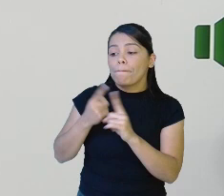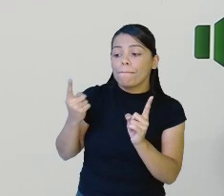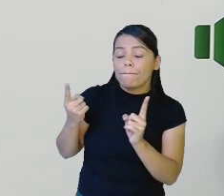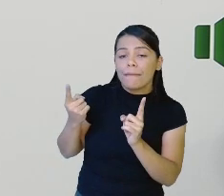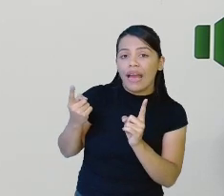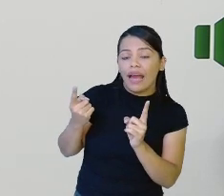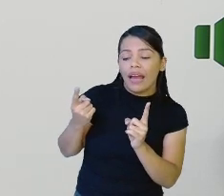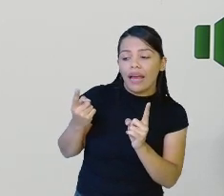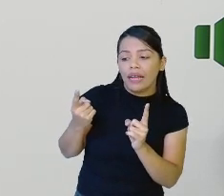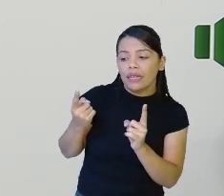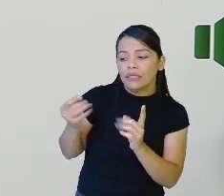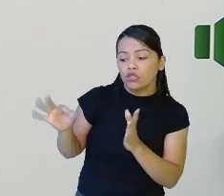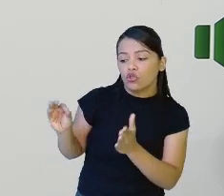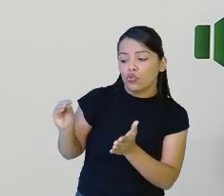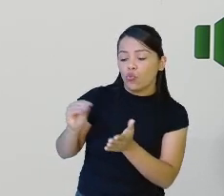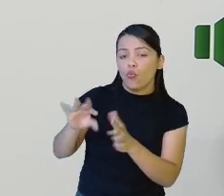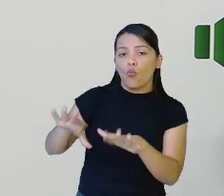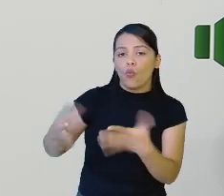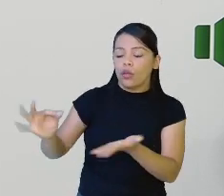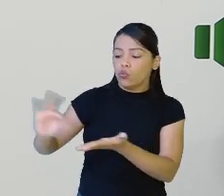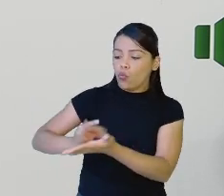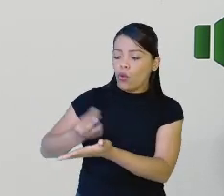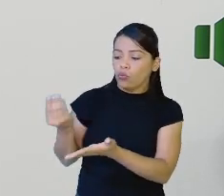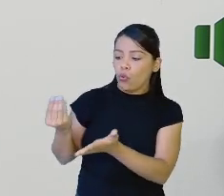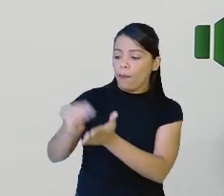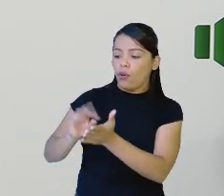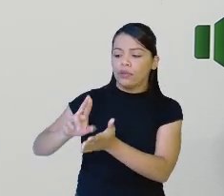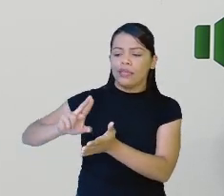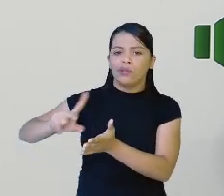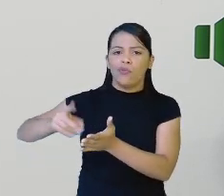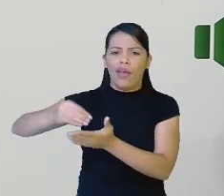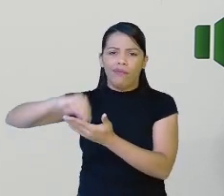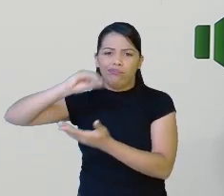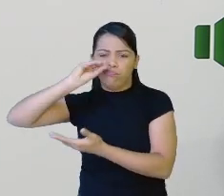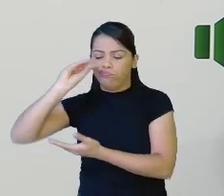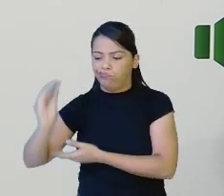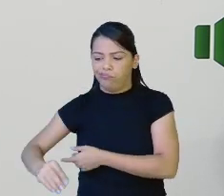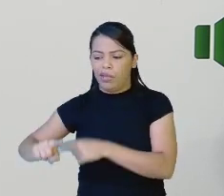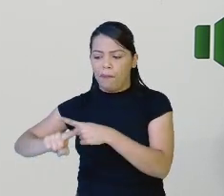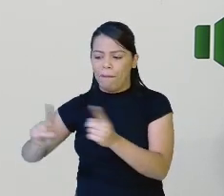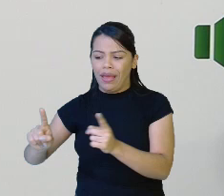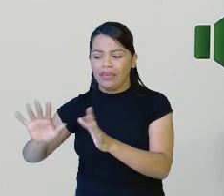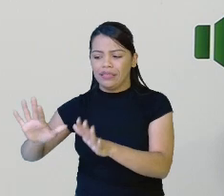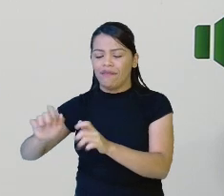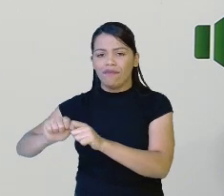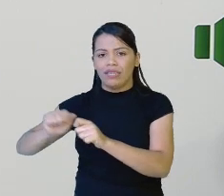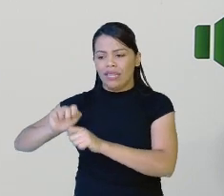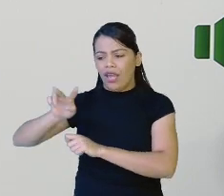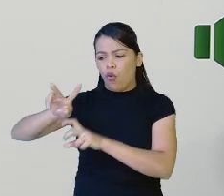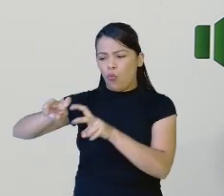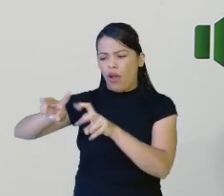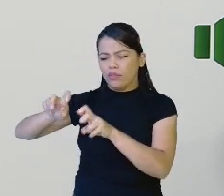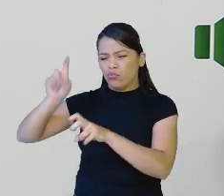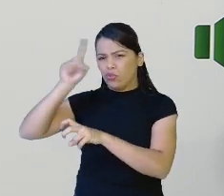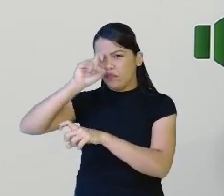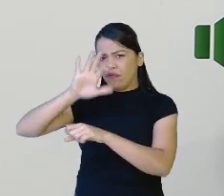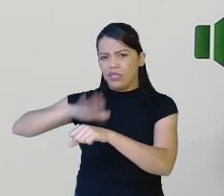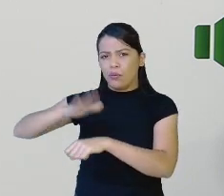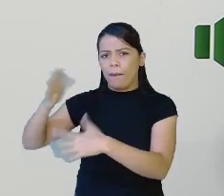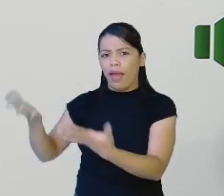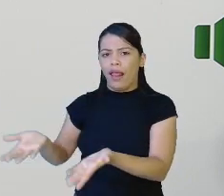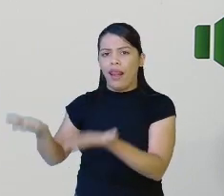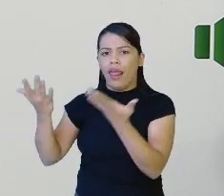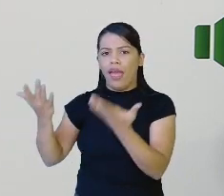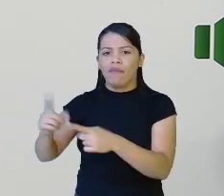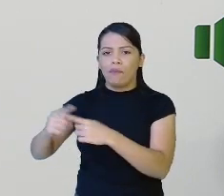menosprezar aquele assunto, não é desdenhar, mas sim é deixar mais leve. Porque às vezes a gente está numa situação um pouco